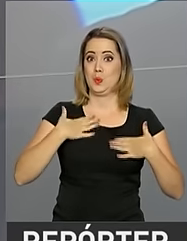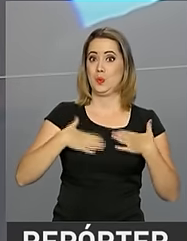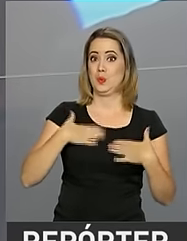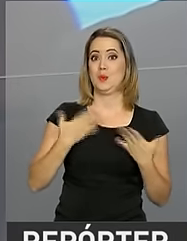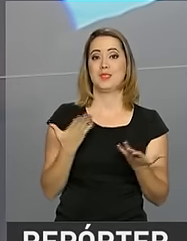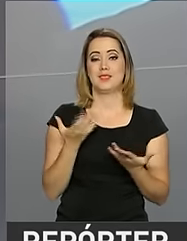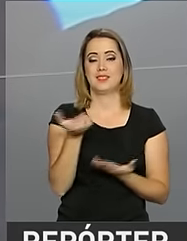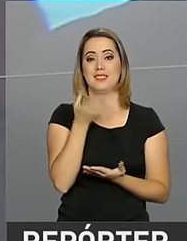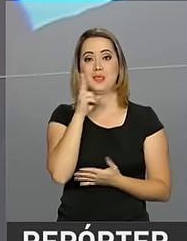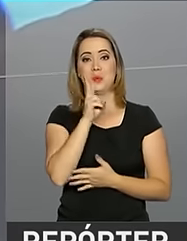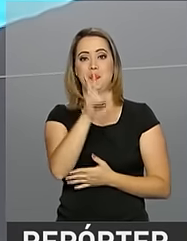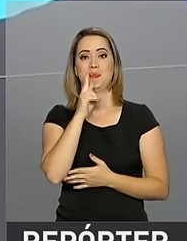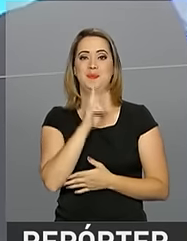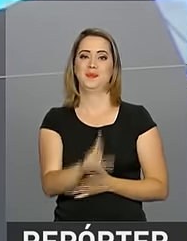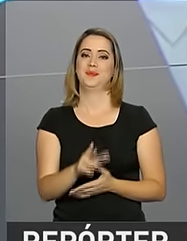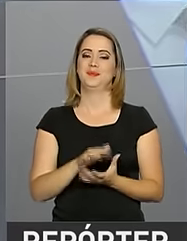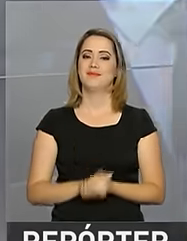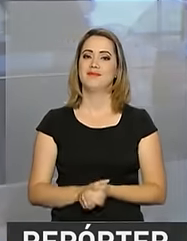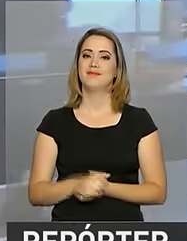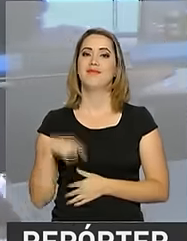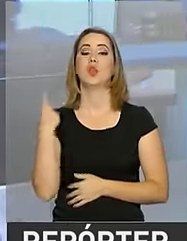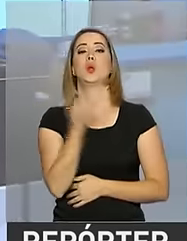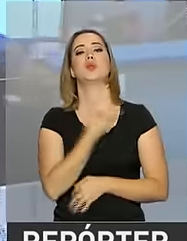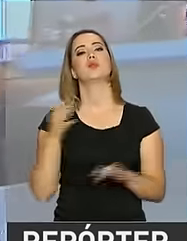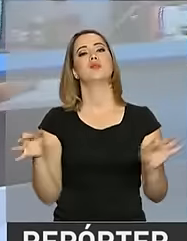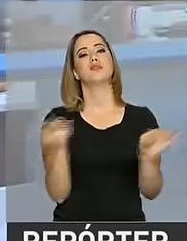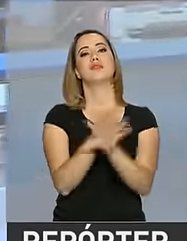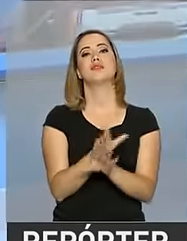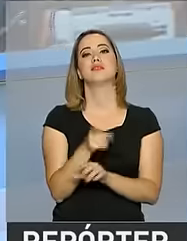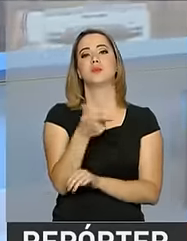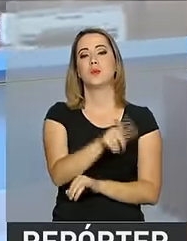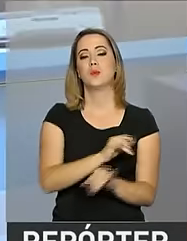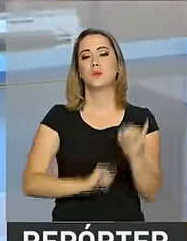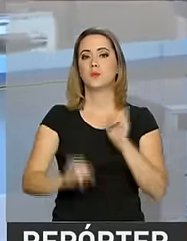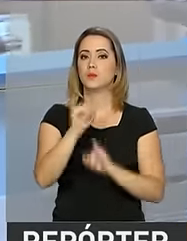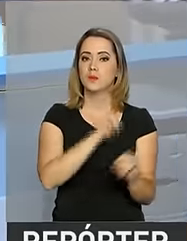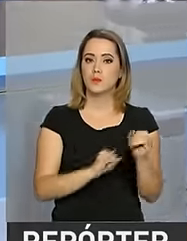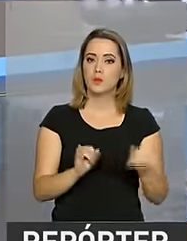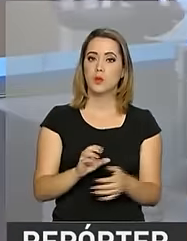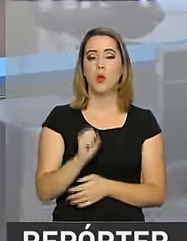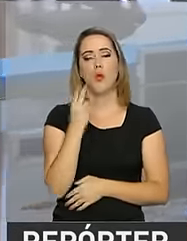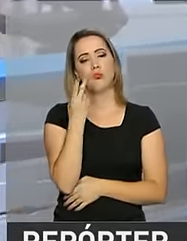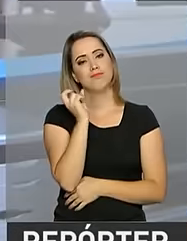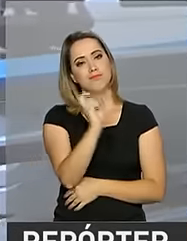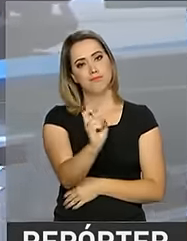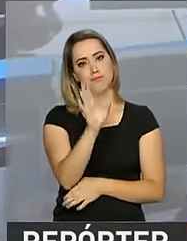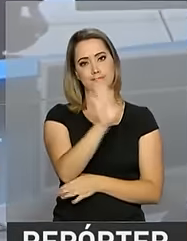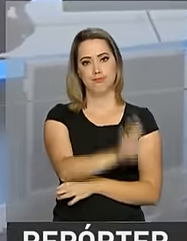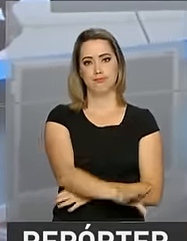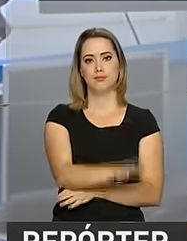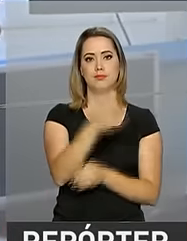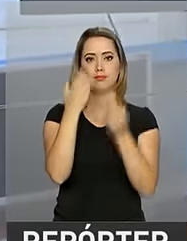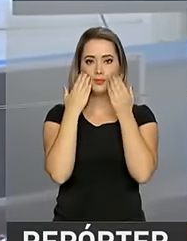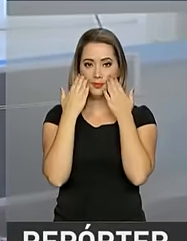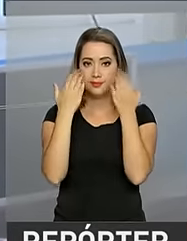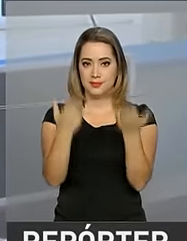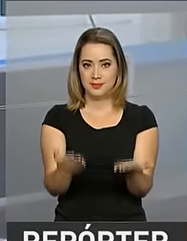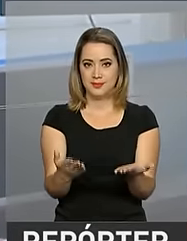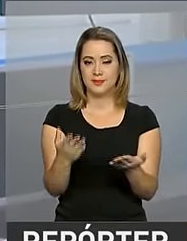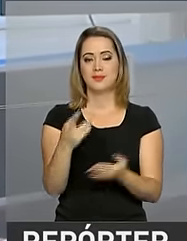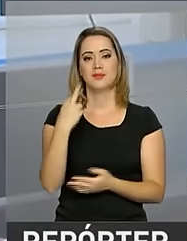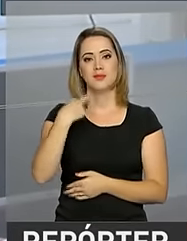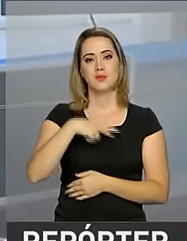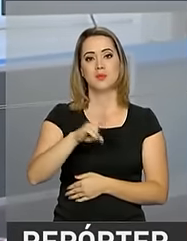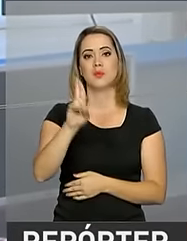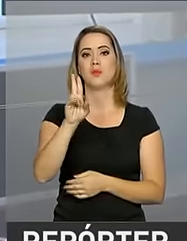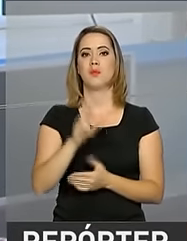Luiz, pelas informações. Nós ficamos por aqui. Podemos voltar a qualquer momento com outras informações ou às 5 da tarde na próxima edição